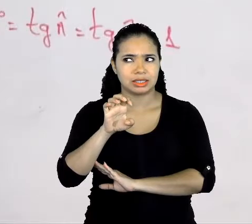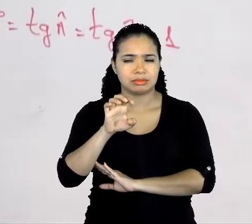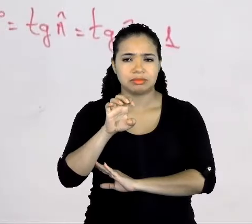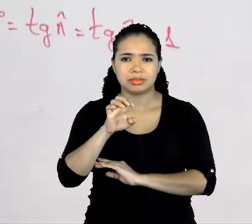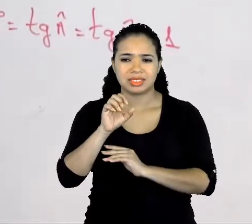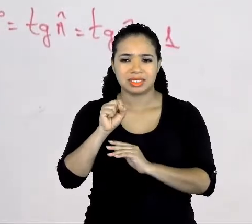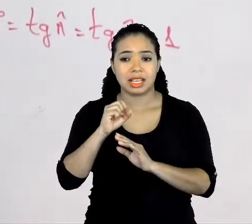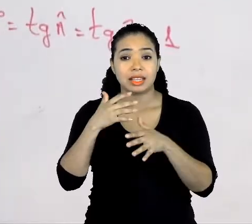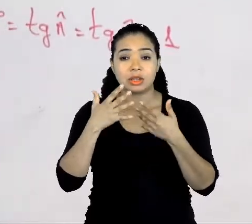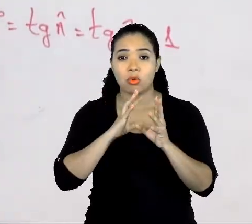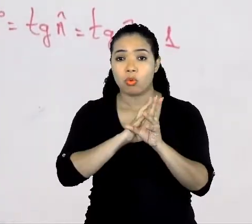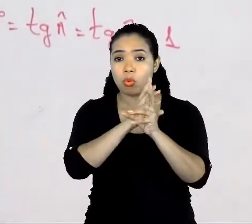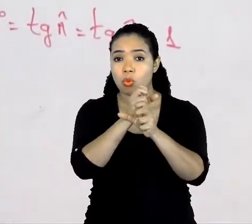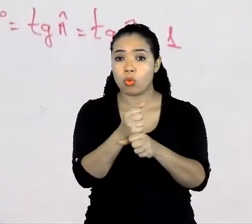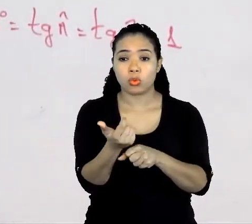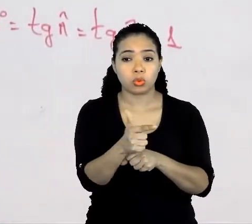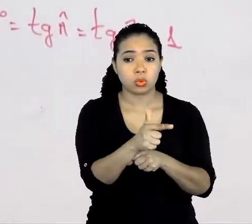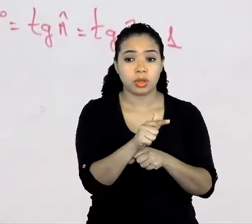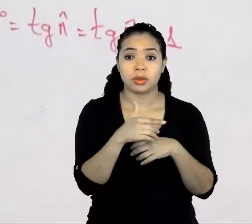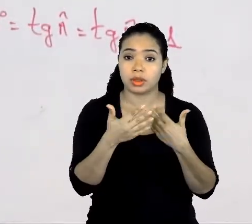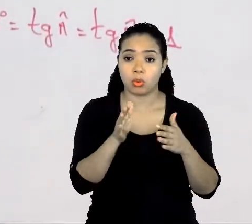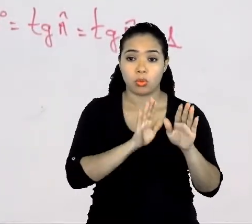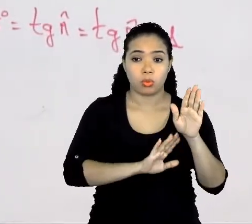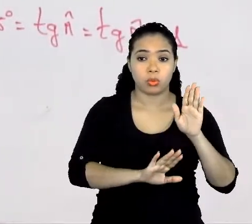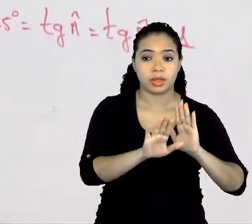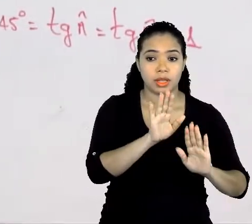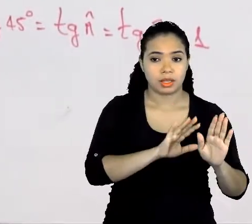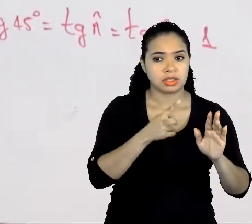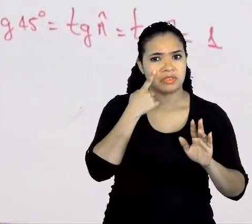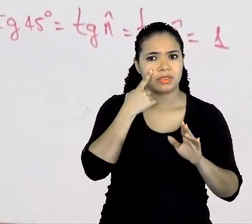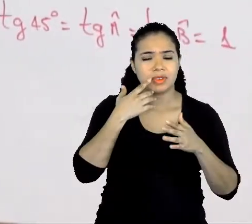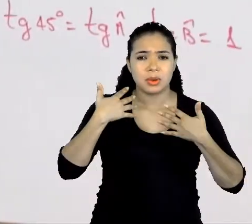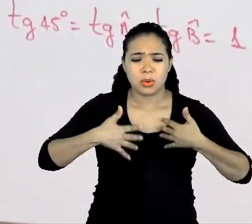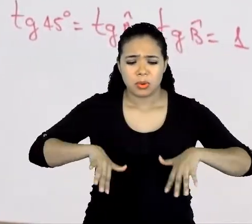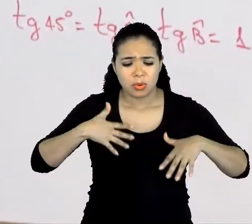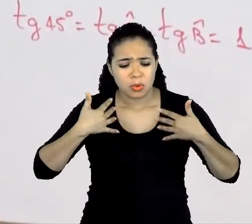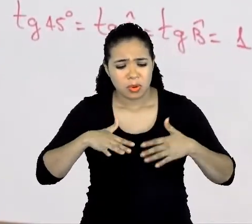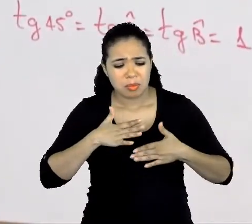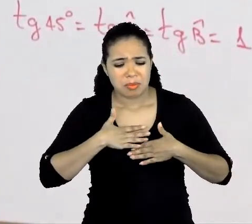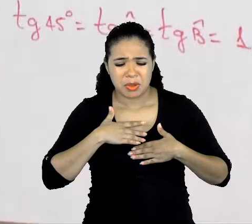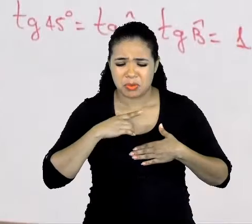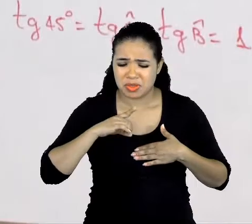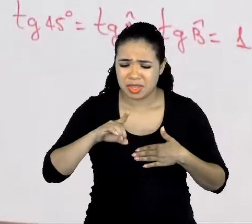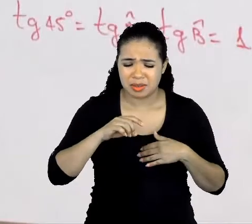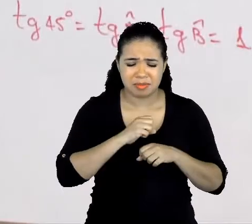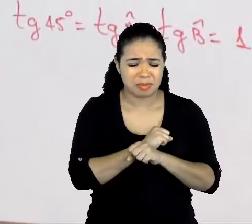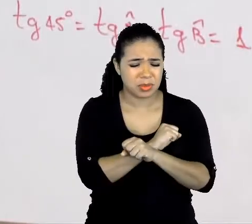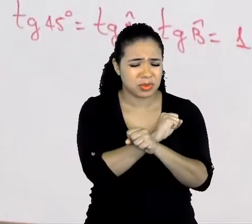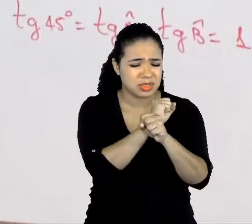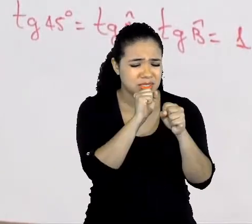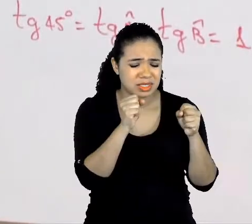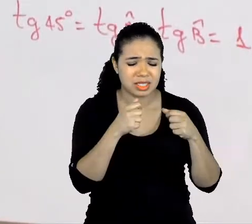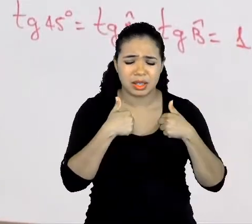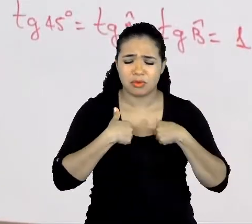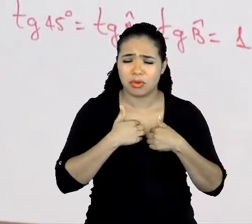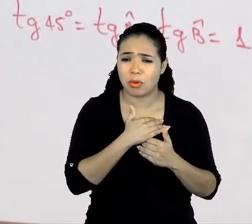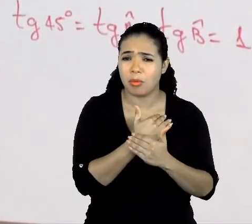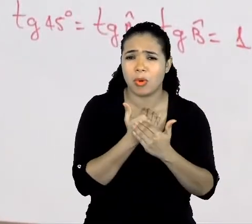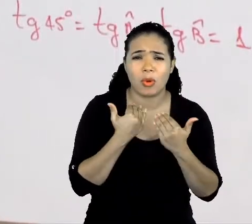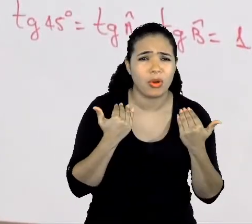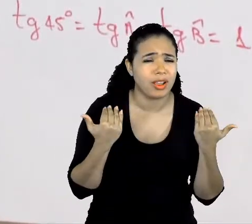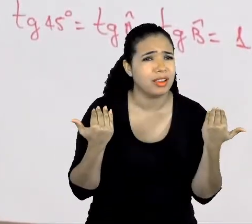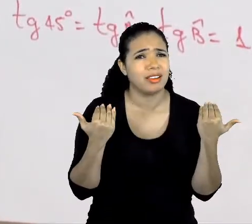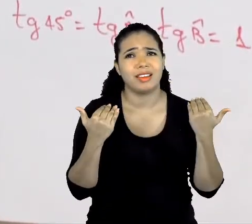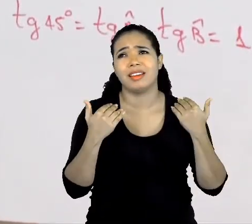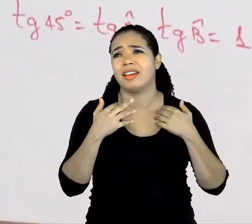Então, cuidado com aquelas questões que você olha e fala assim, meu Deus, ela é impossível de ser feita, eu vou morrer, eu